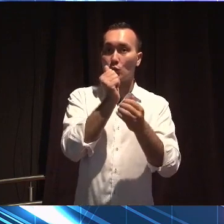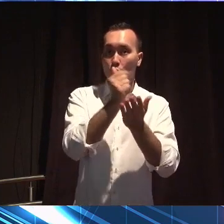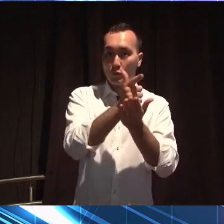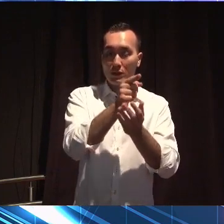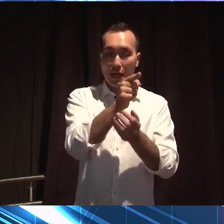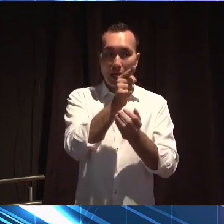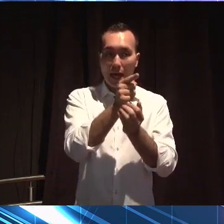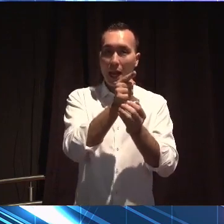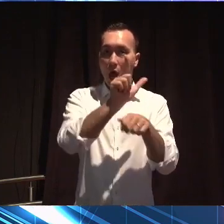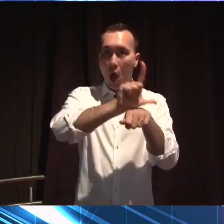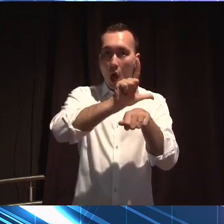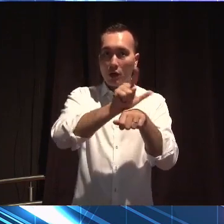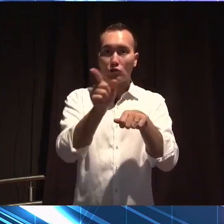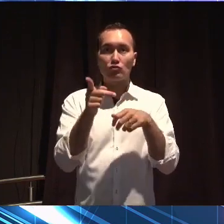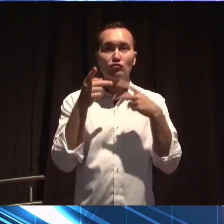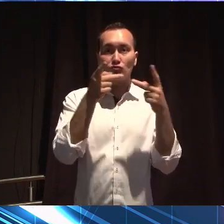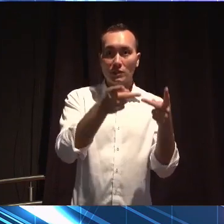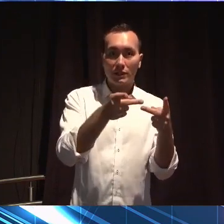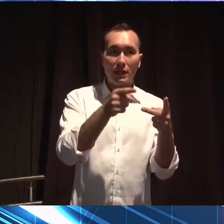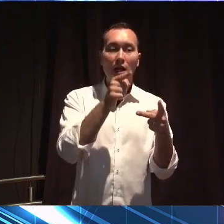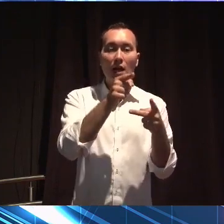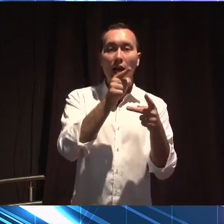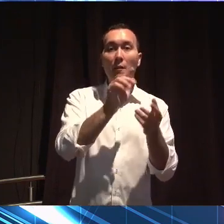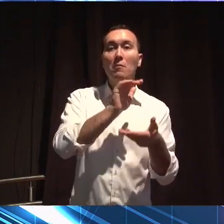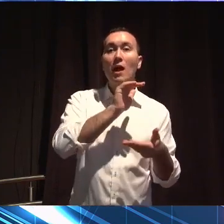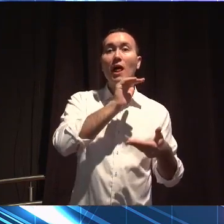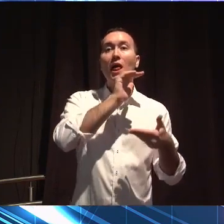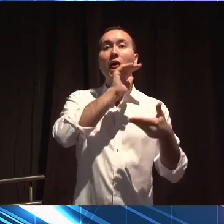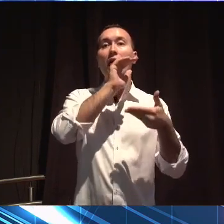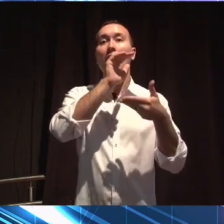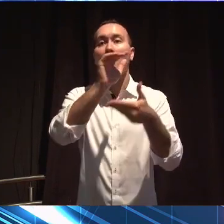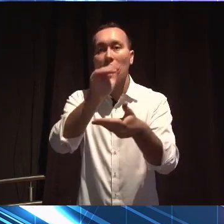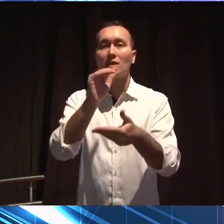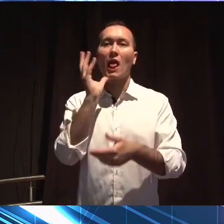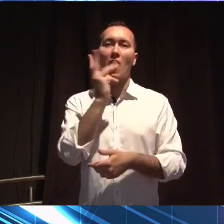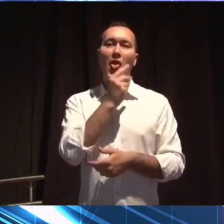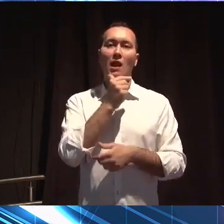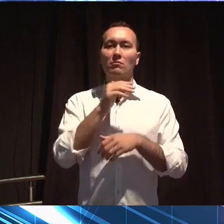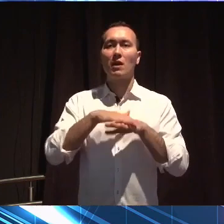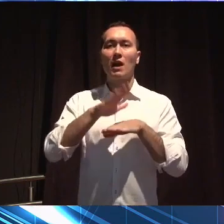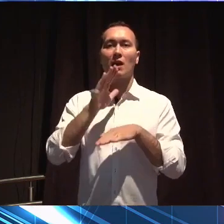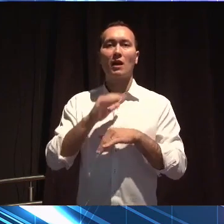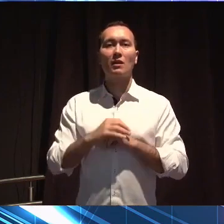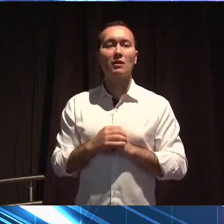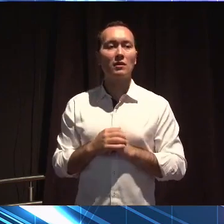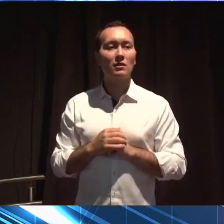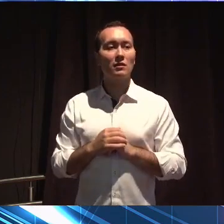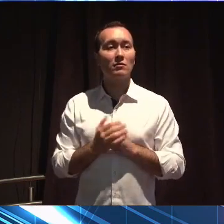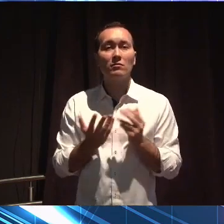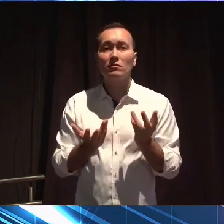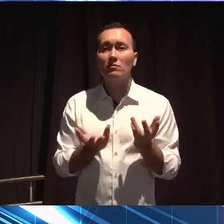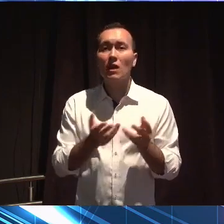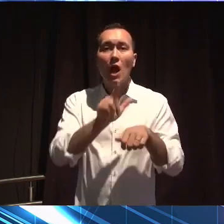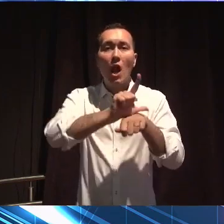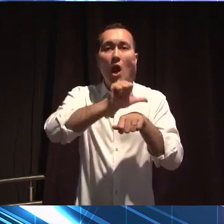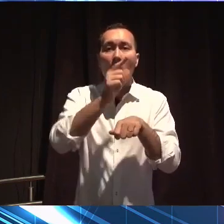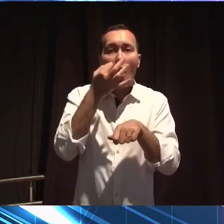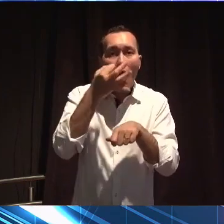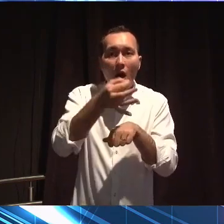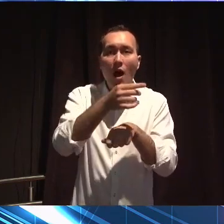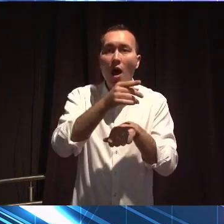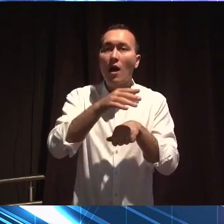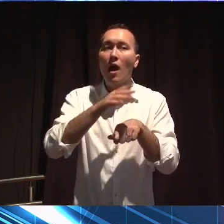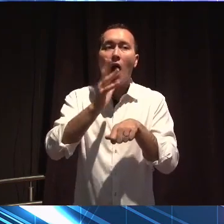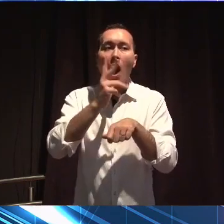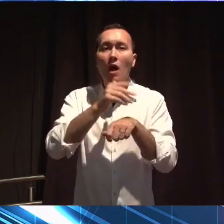Na época, na Tartari, enquanto nós colaborávamos com e-commerce, a gente comentava sobre a possibilidade de, eventualmente, fazer uma integração com o